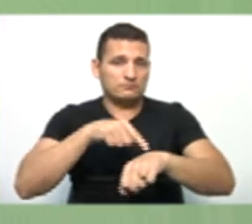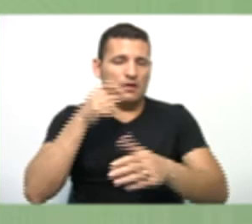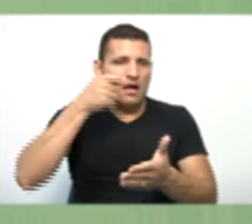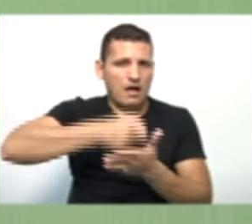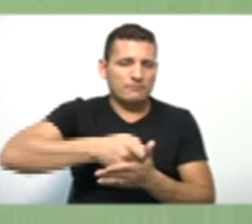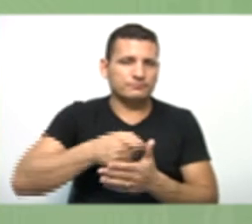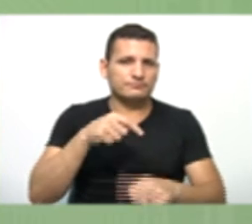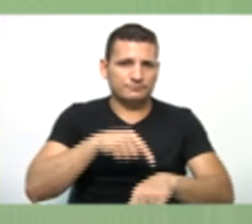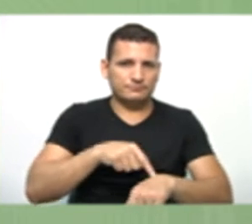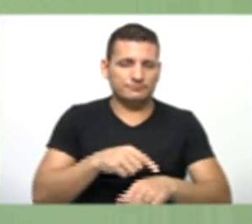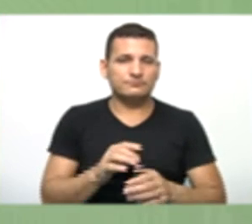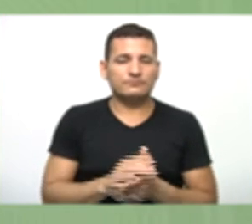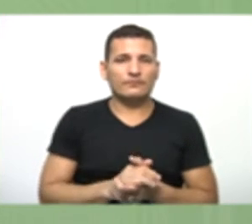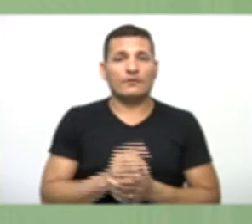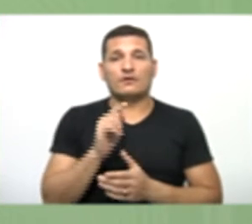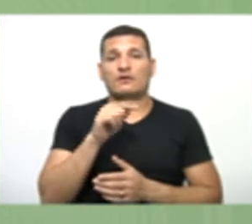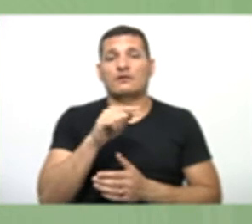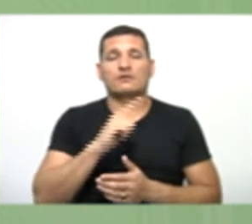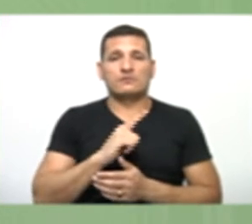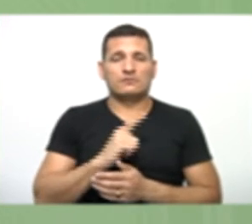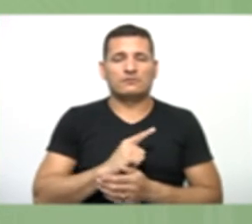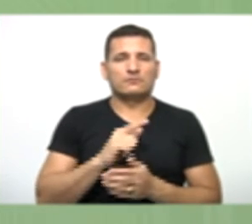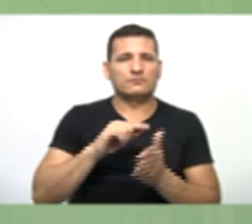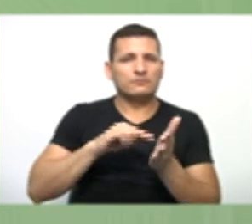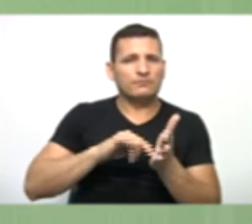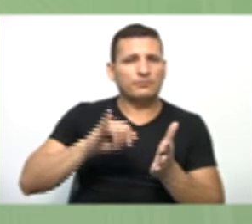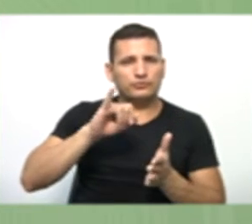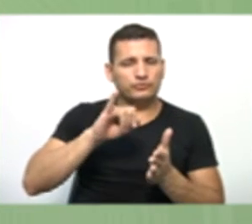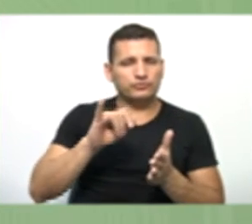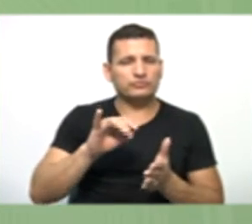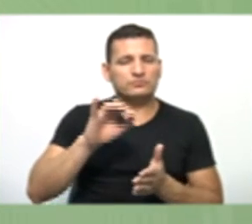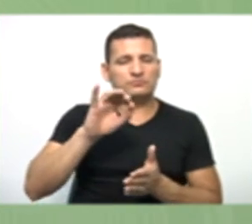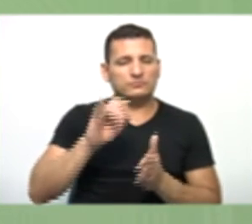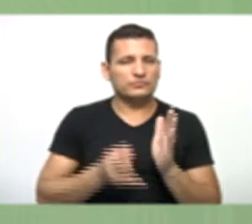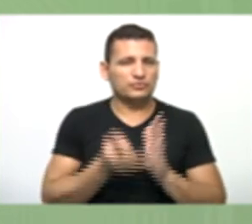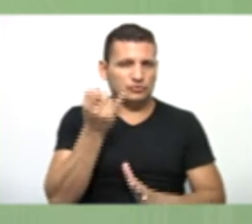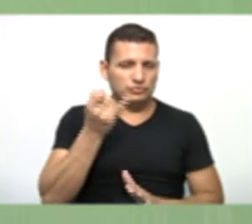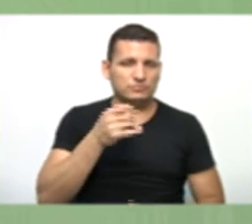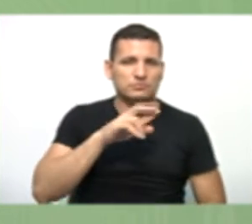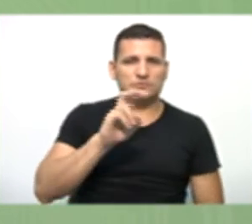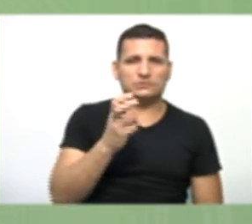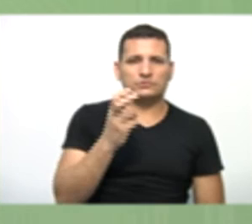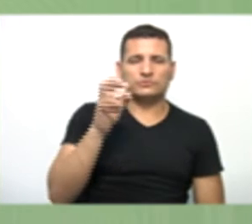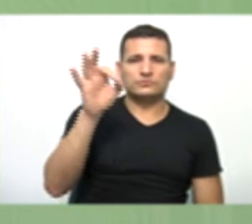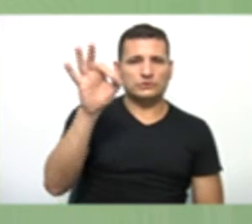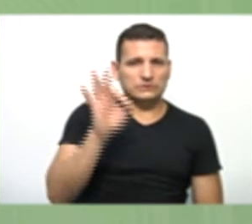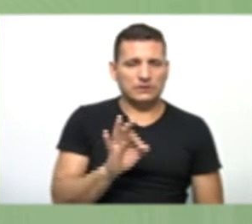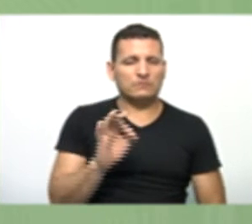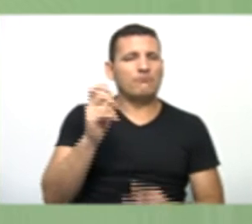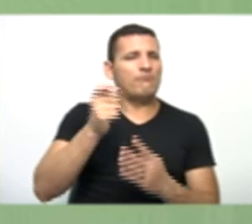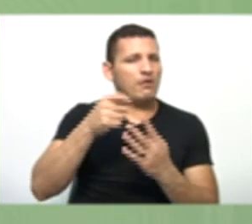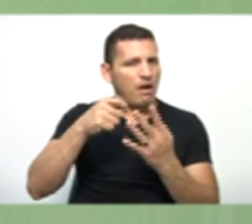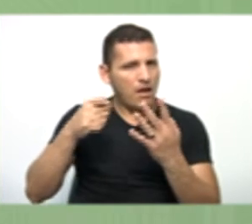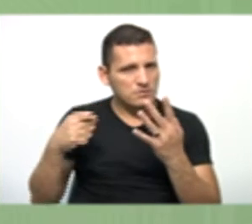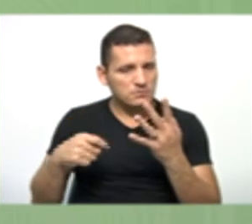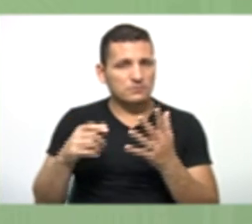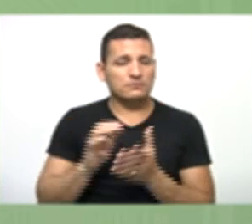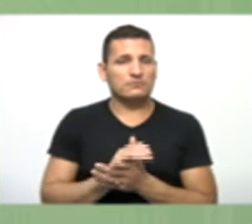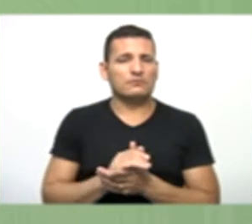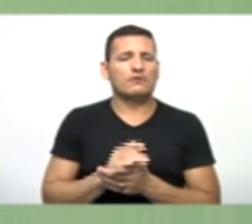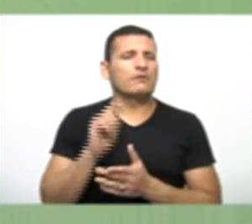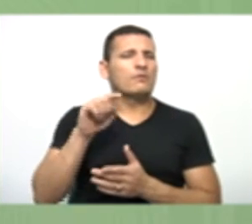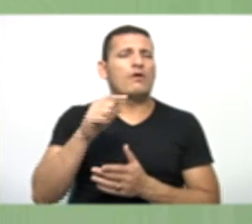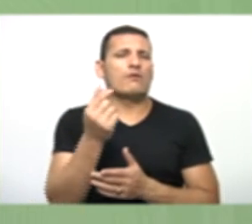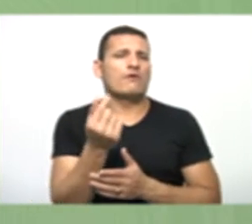a cobrança de uma taxa de juros de 5% ao mês. Determine o valor da